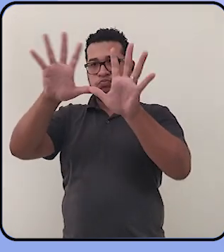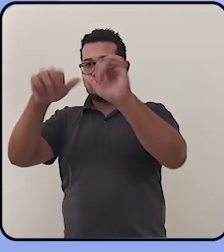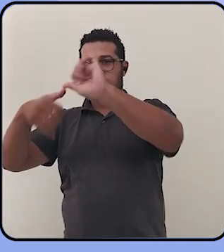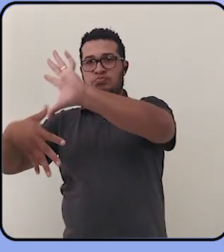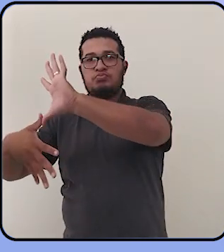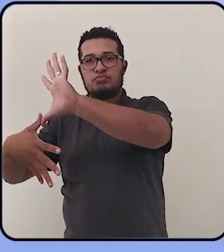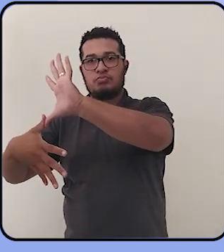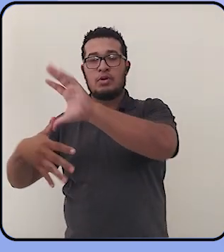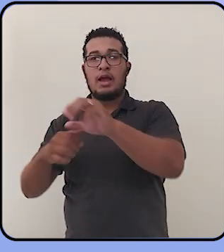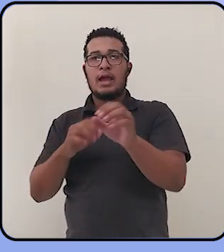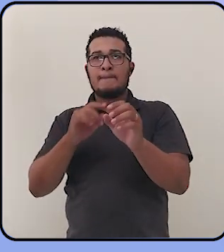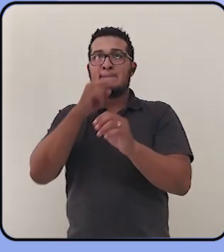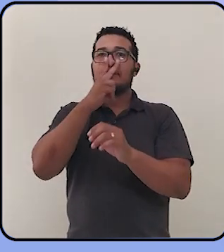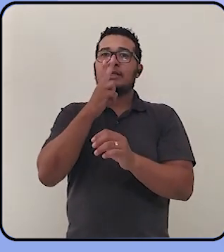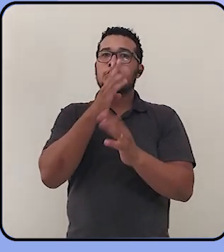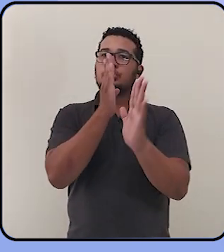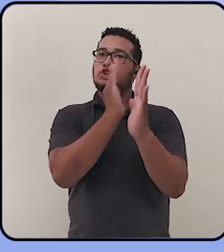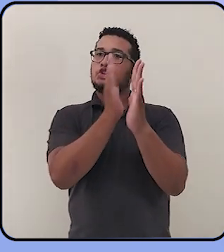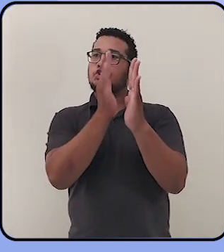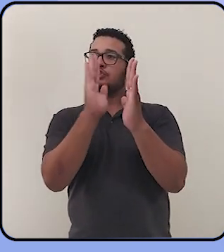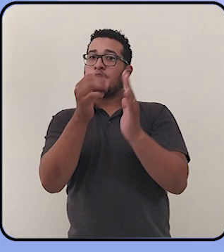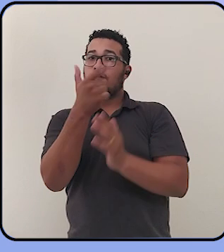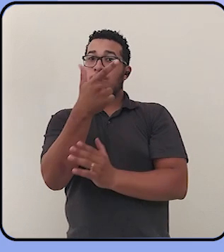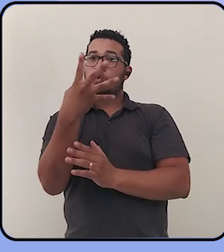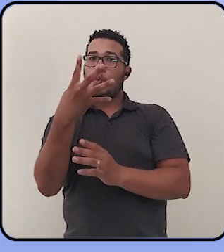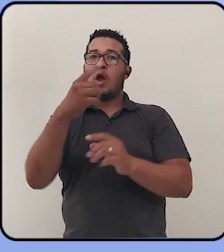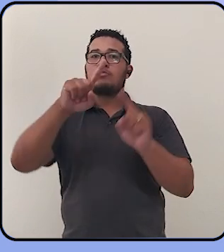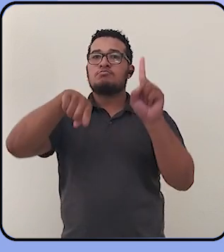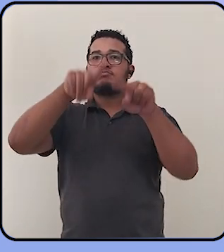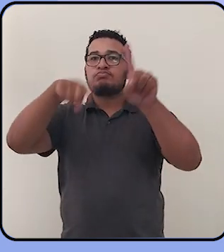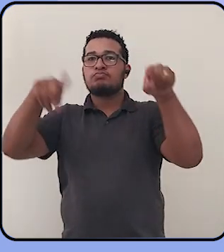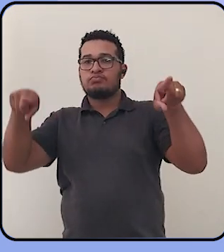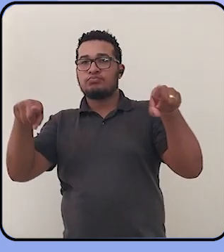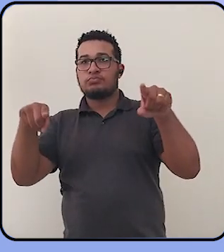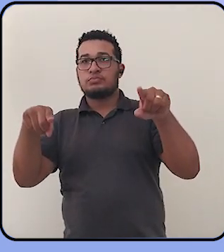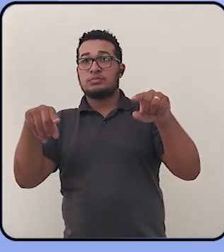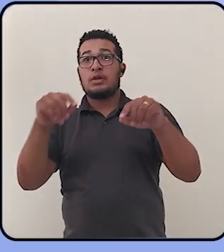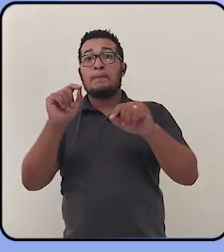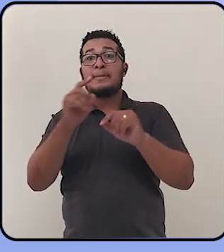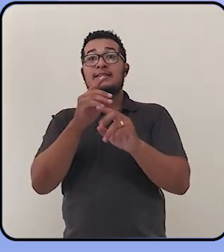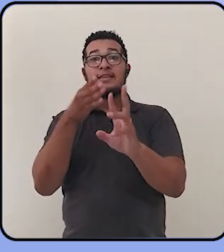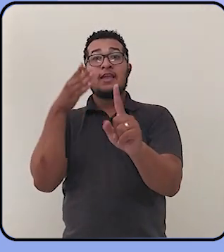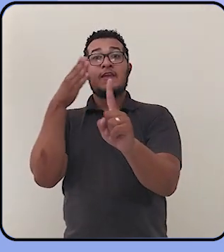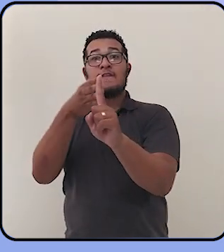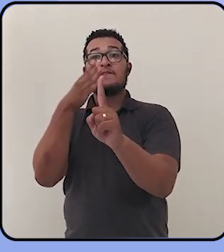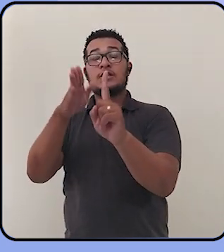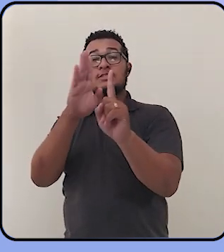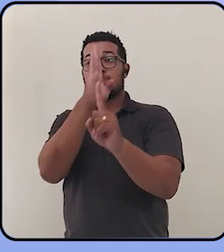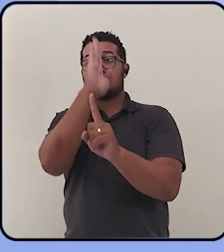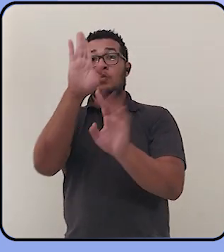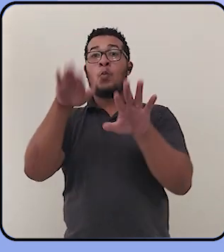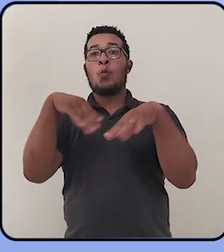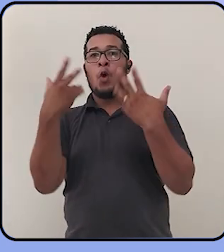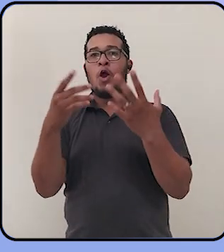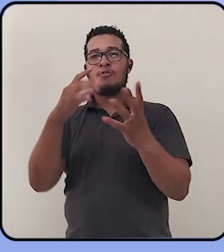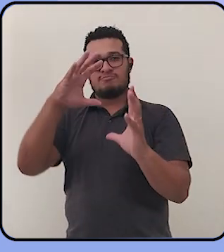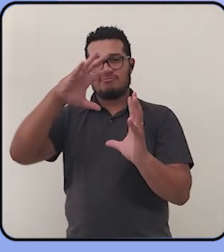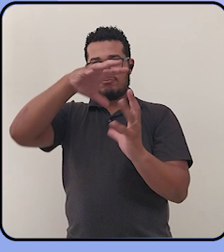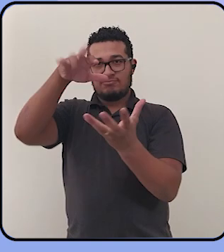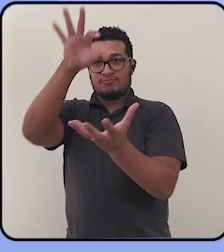em 24 fusos, tendo o meridiano de Greenwich como a sua